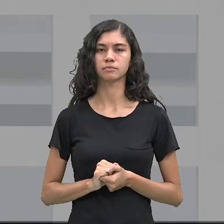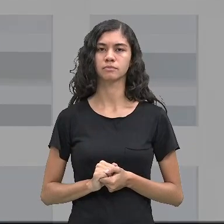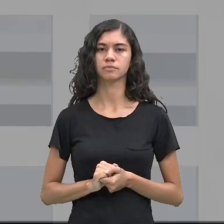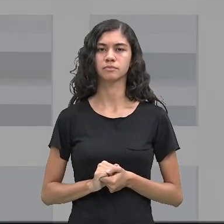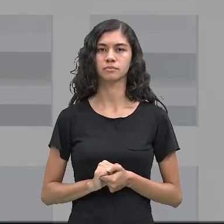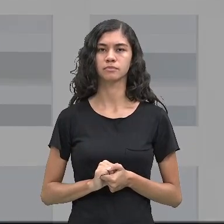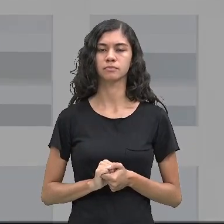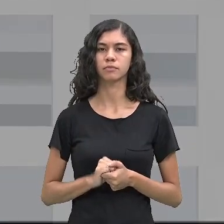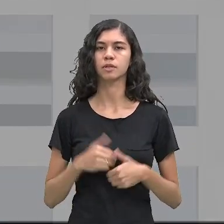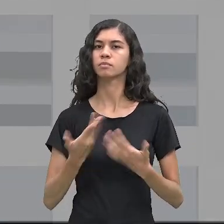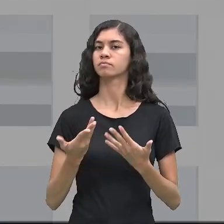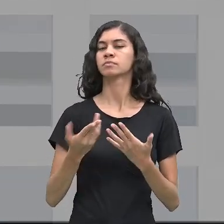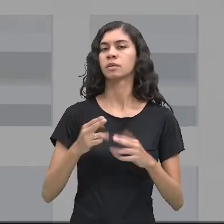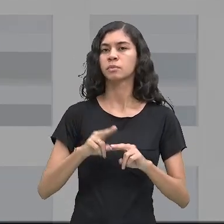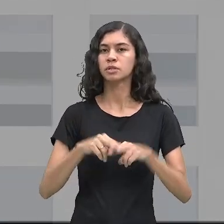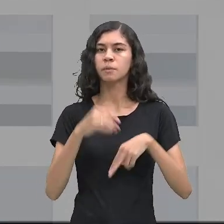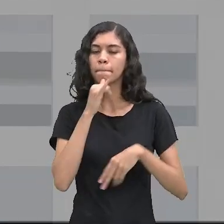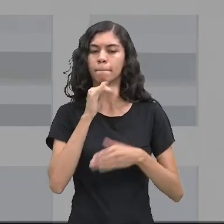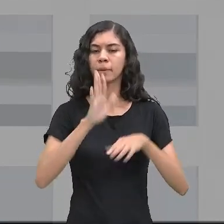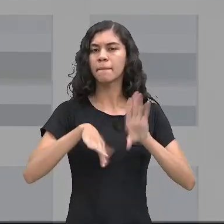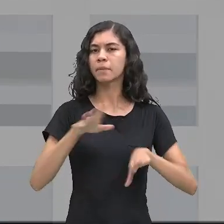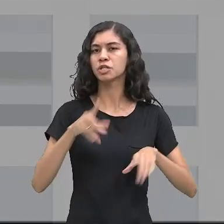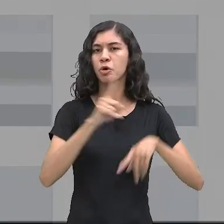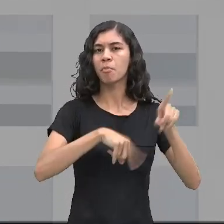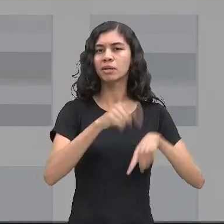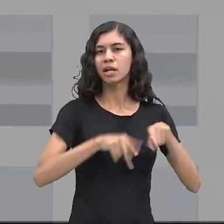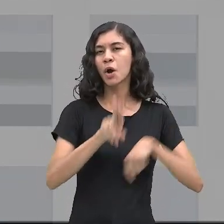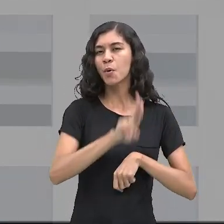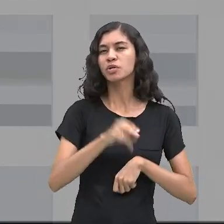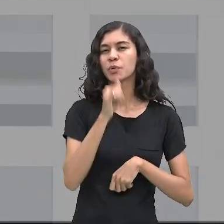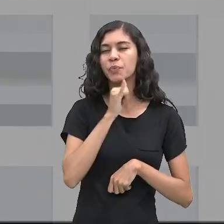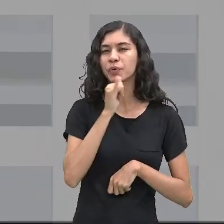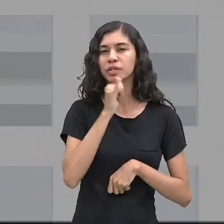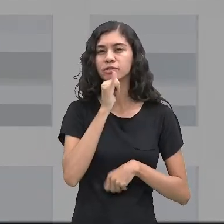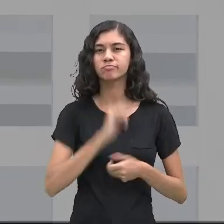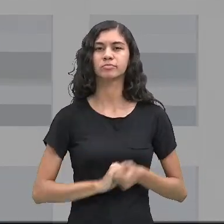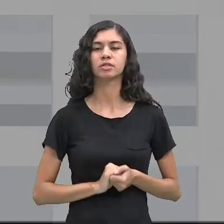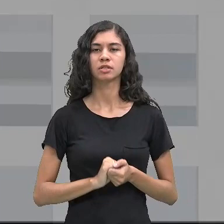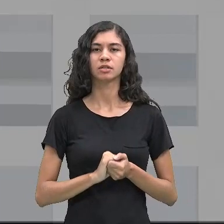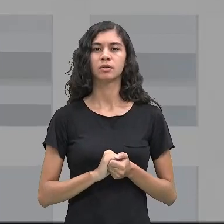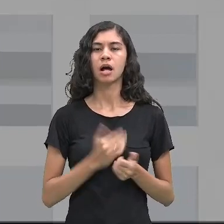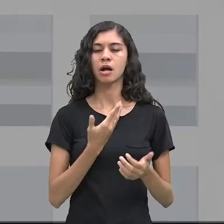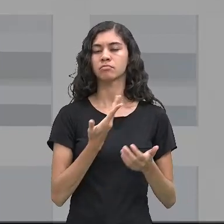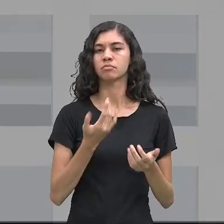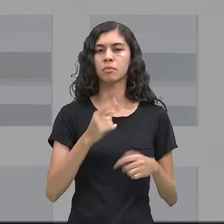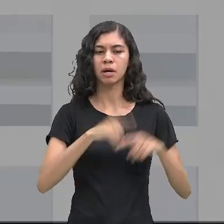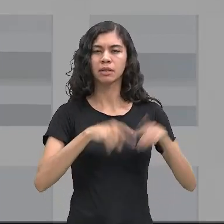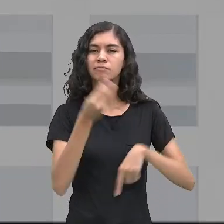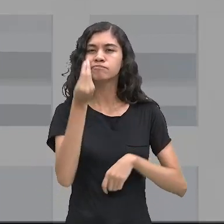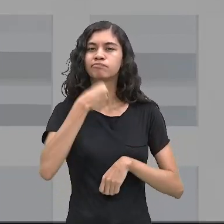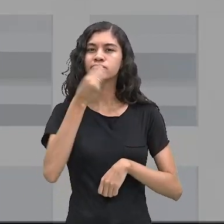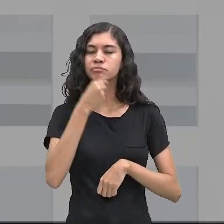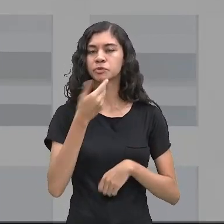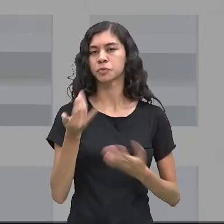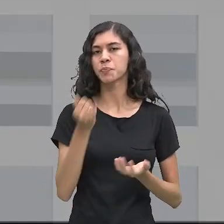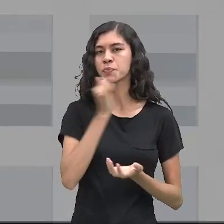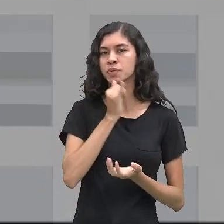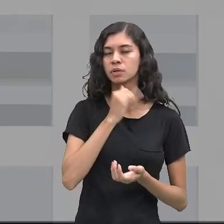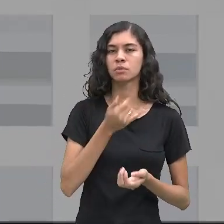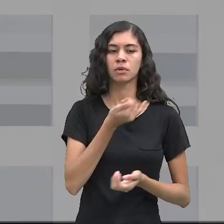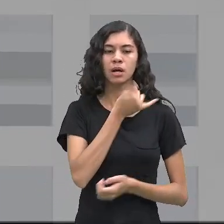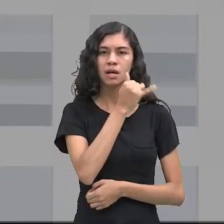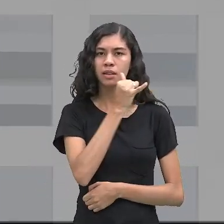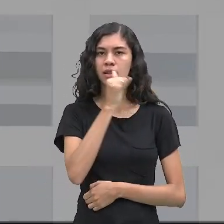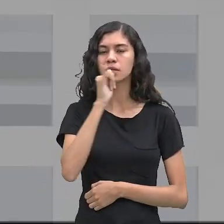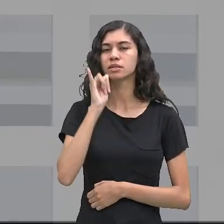a necessidade de materiais que tenham uma resistividade menor, não é? Por exemplo, um material que tenha uma resistividade elétrica bem